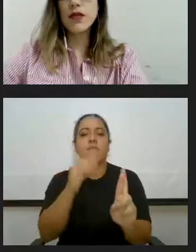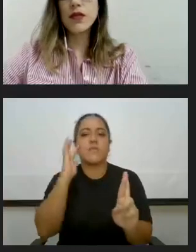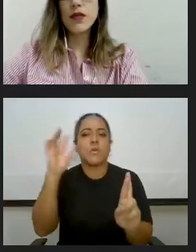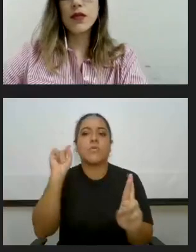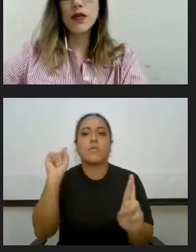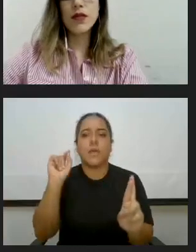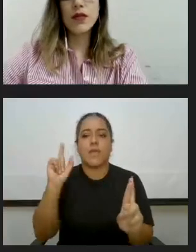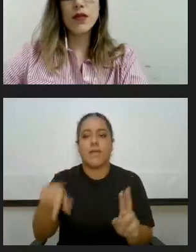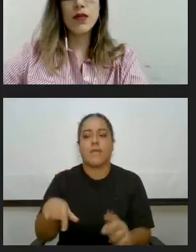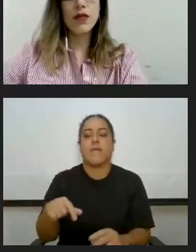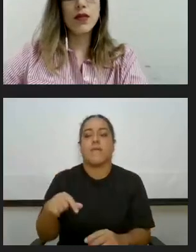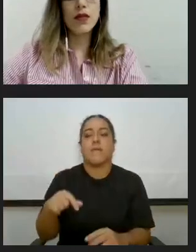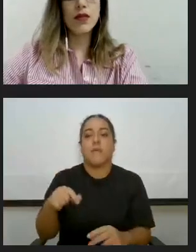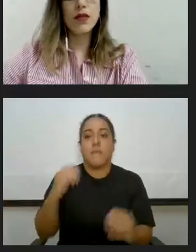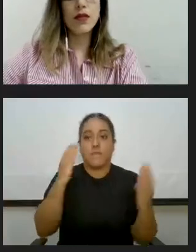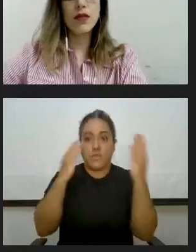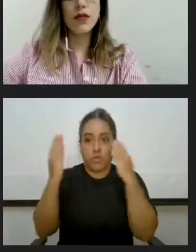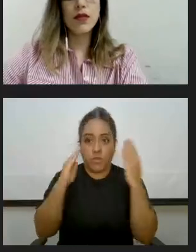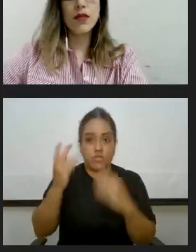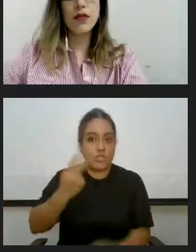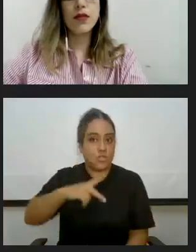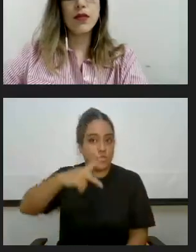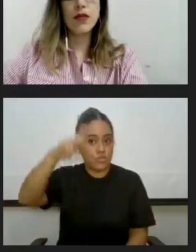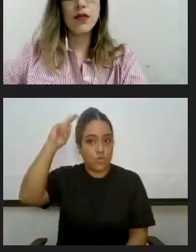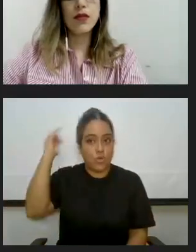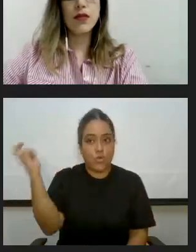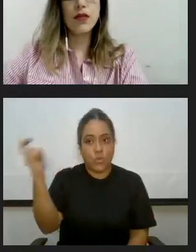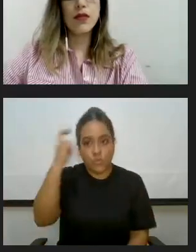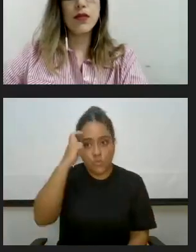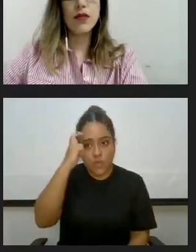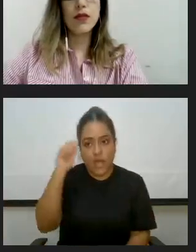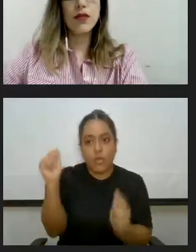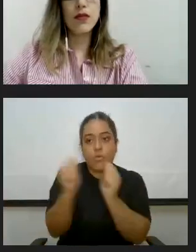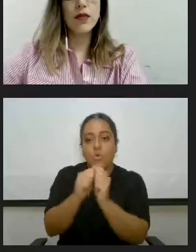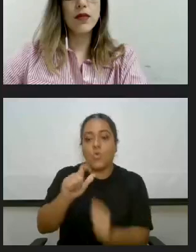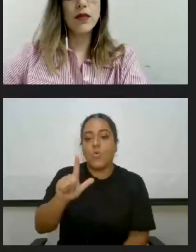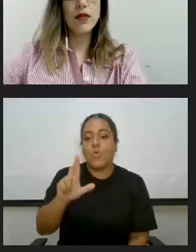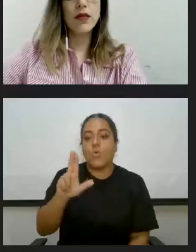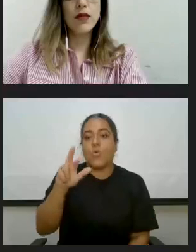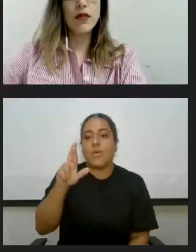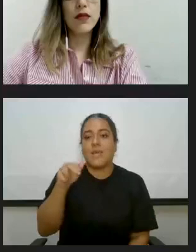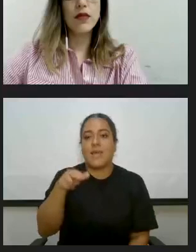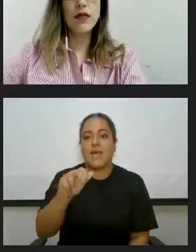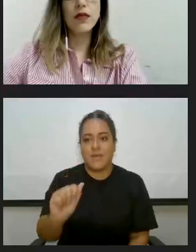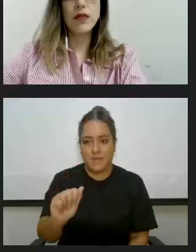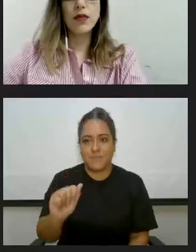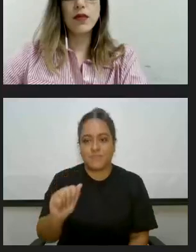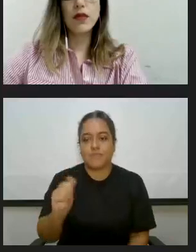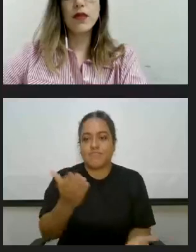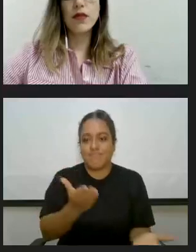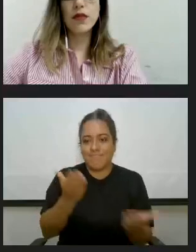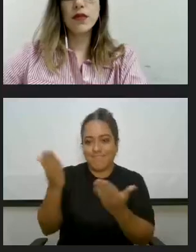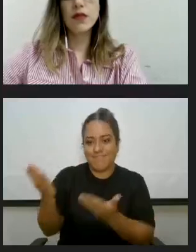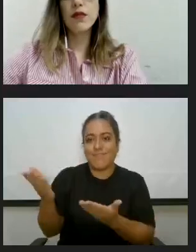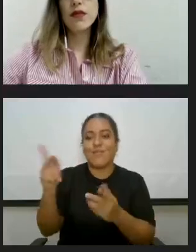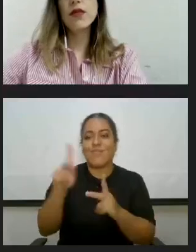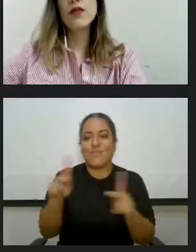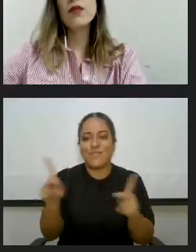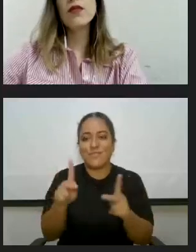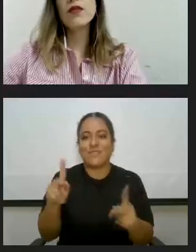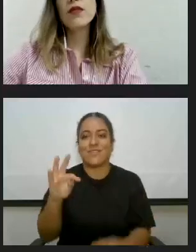psicologia histórico-cultural e a neuropsicologia luriana. Vou passar a palavra para a professora